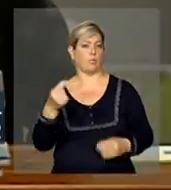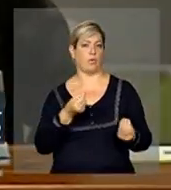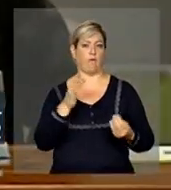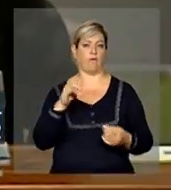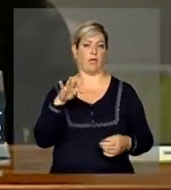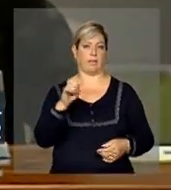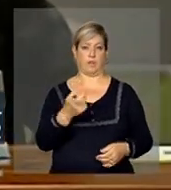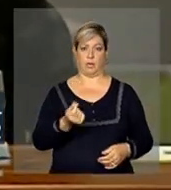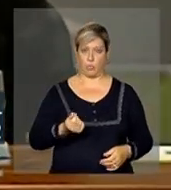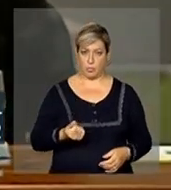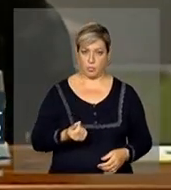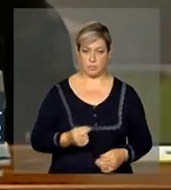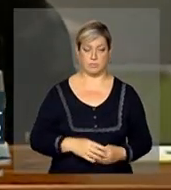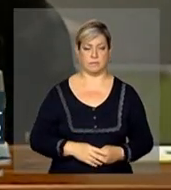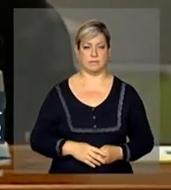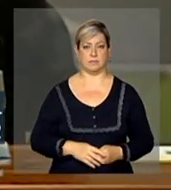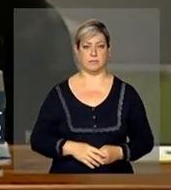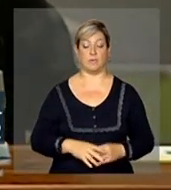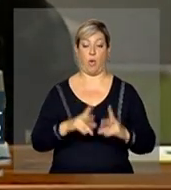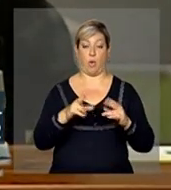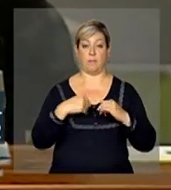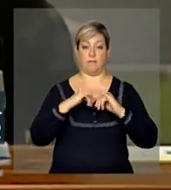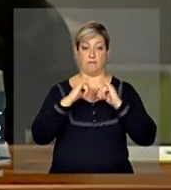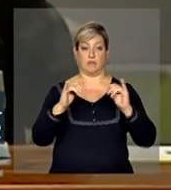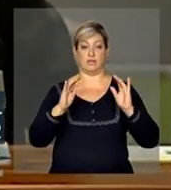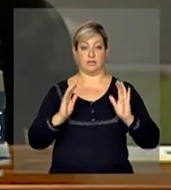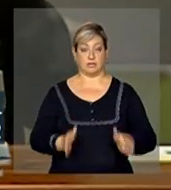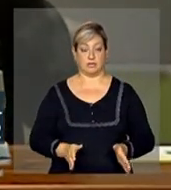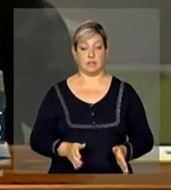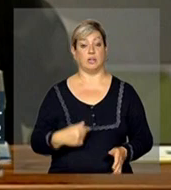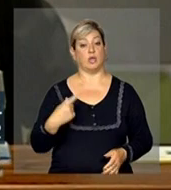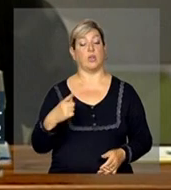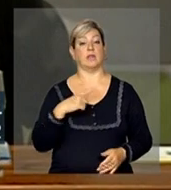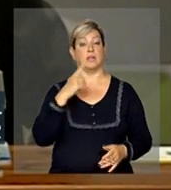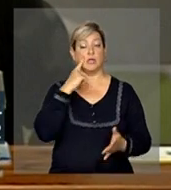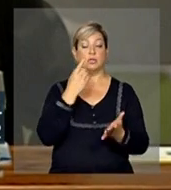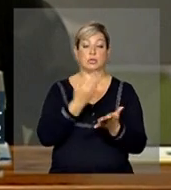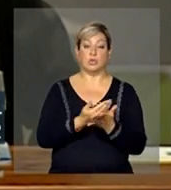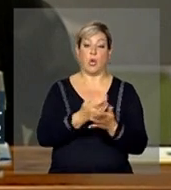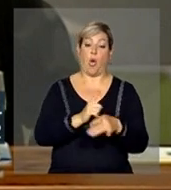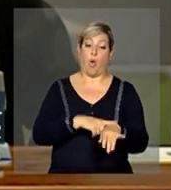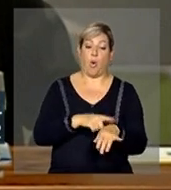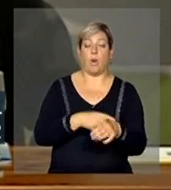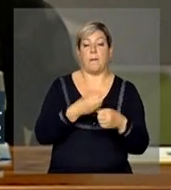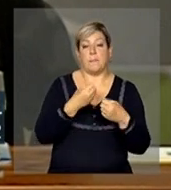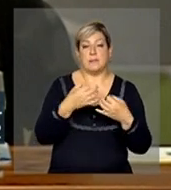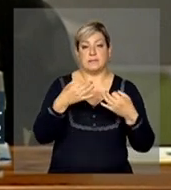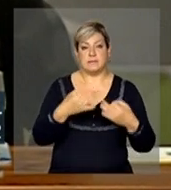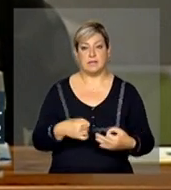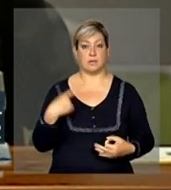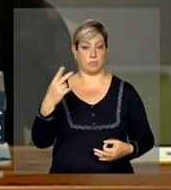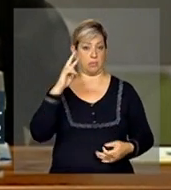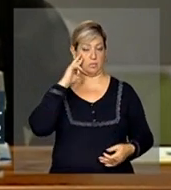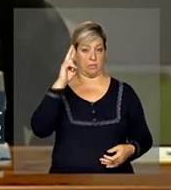Como eu disse, eu usei a expressão estudo, no momento apropriado, as